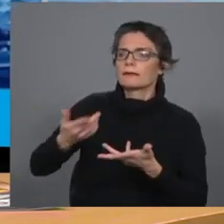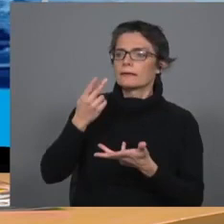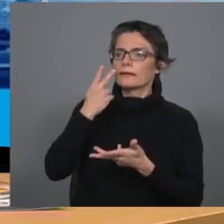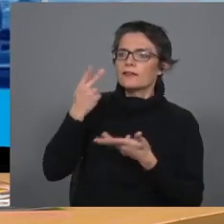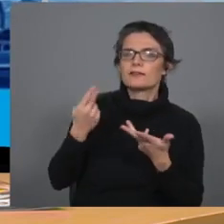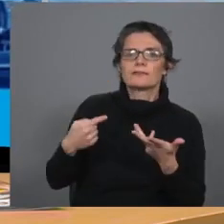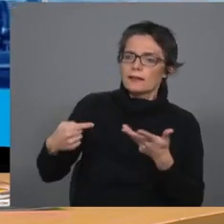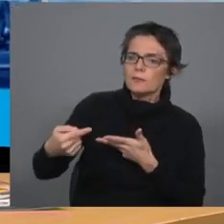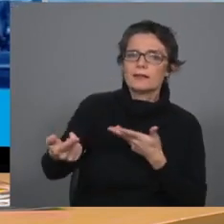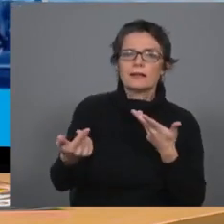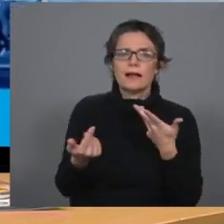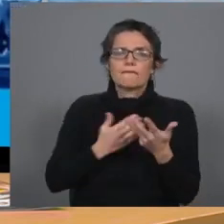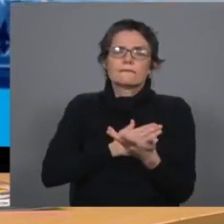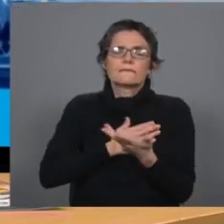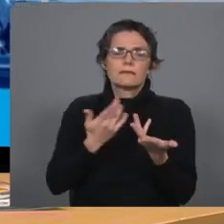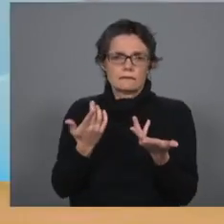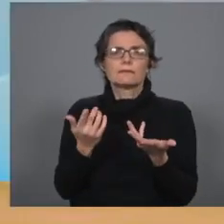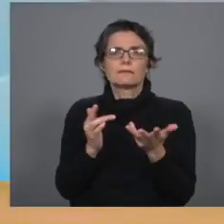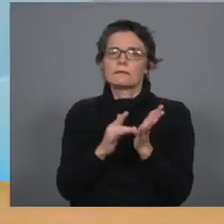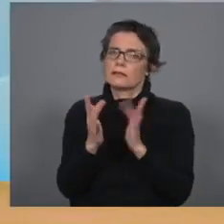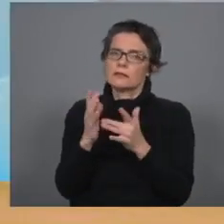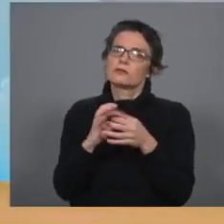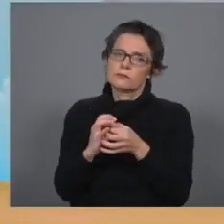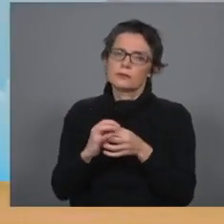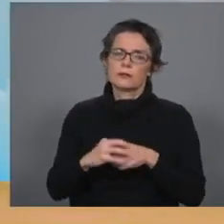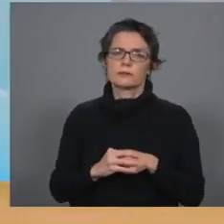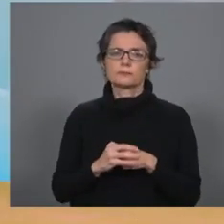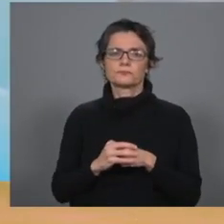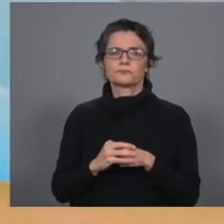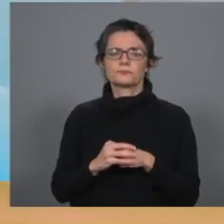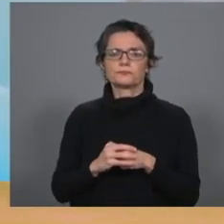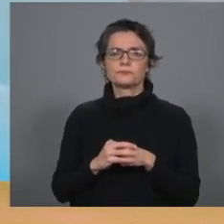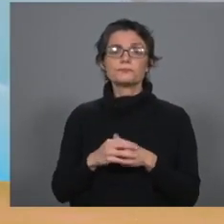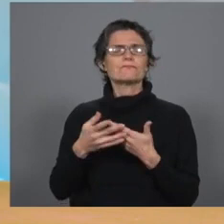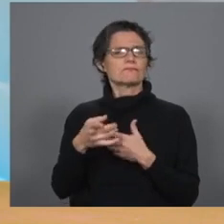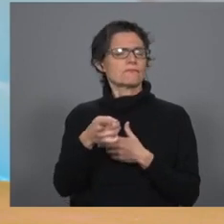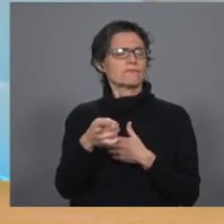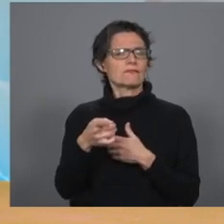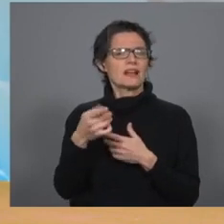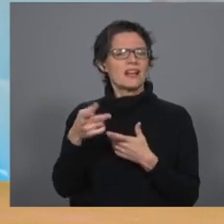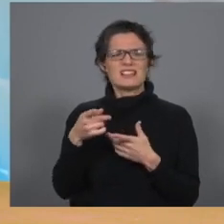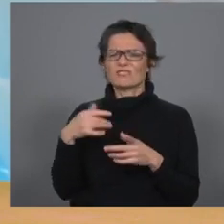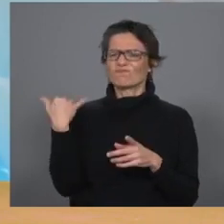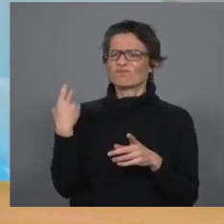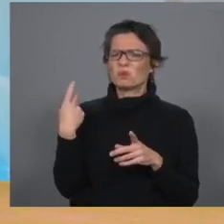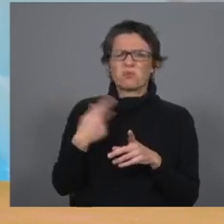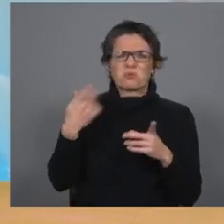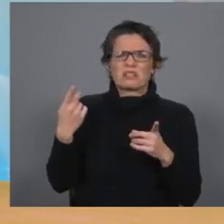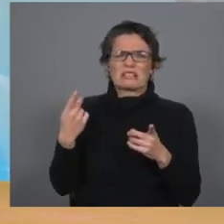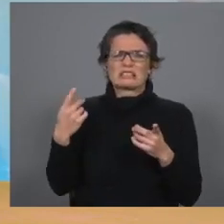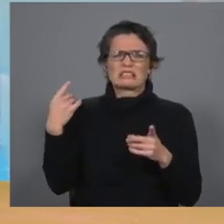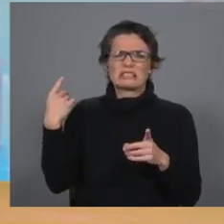fé que têm em Jesus. Esta tensão, esta violência que tantas vezes se abate sobre